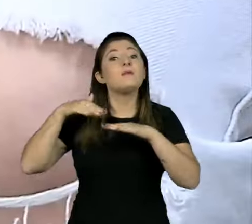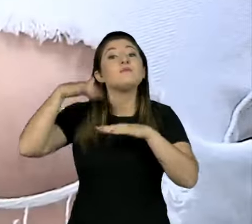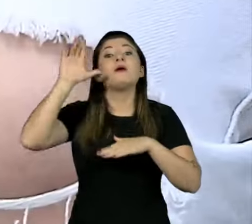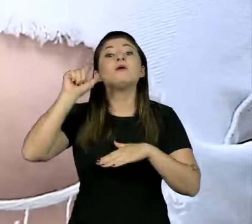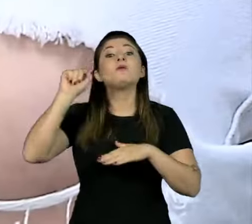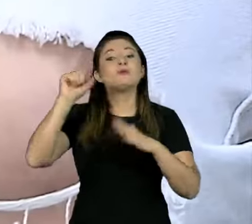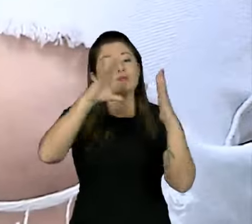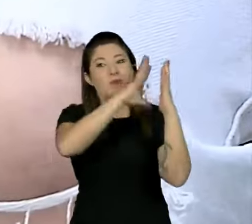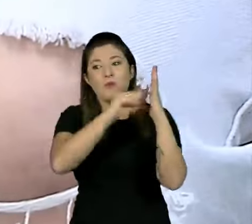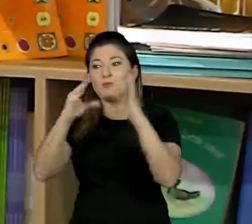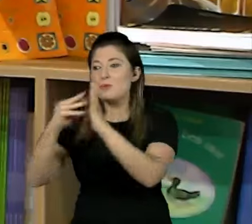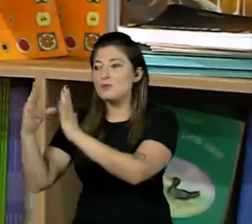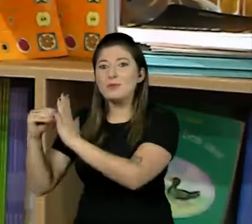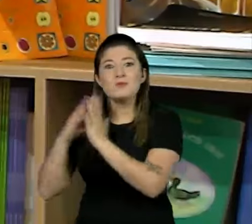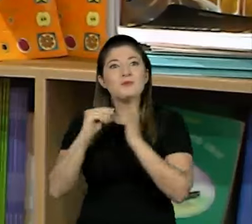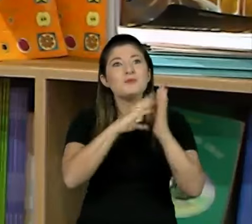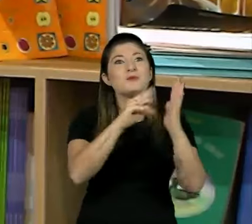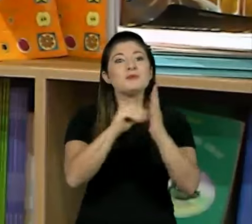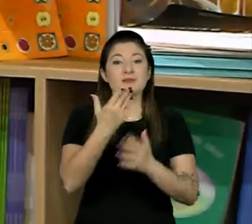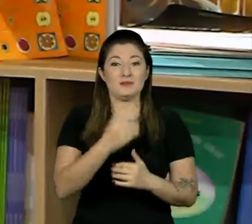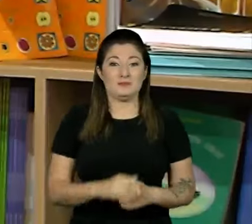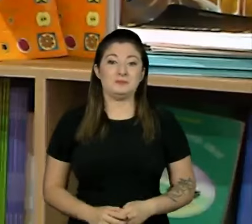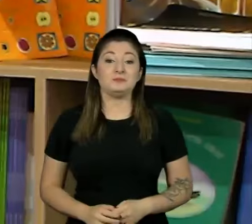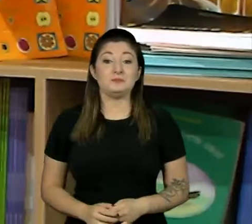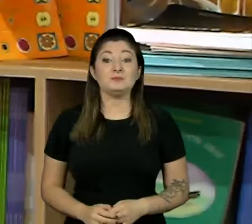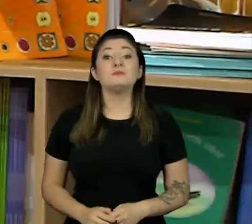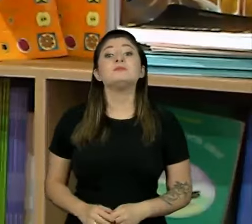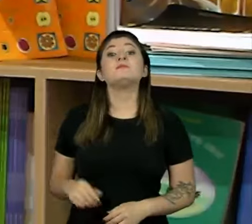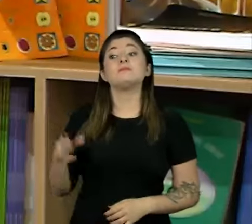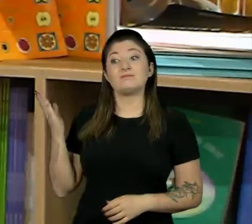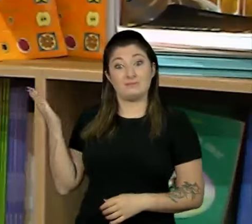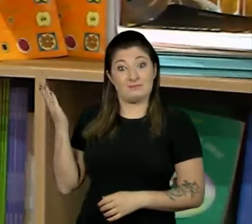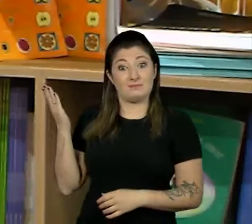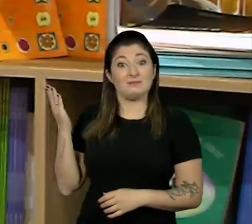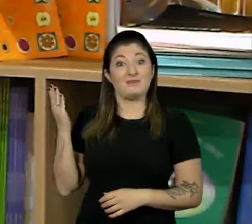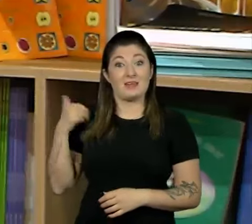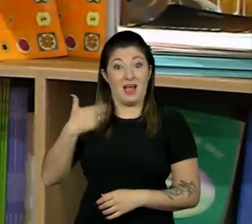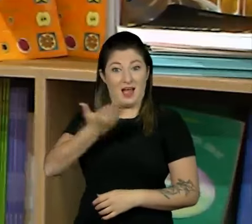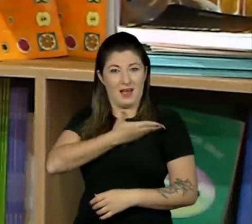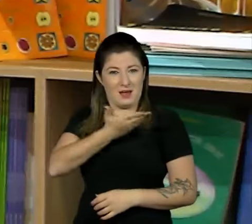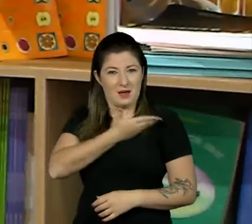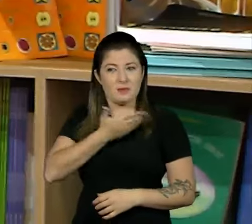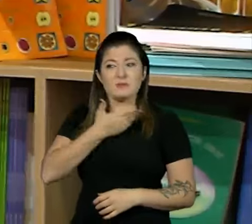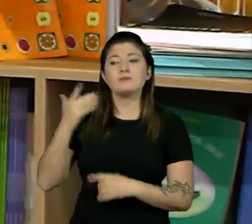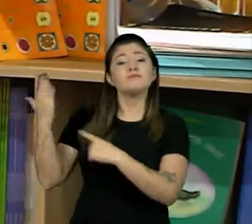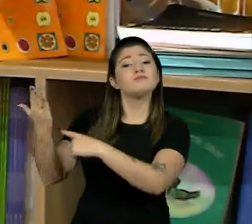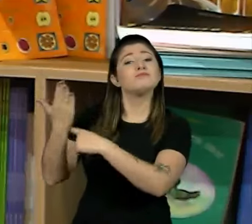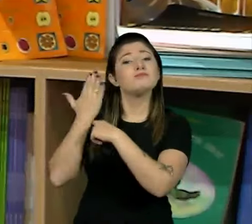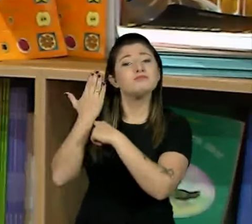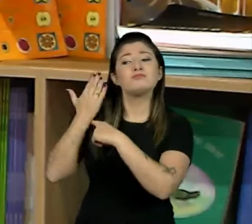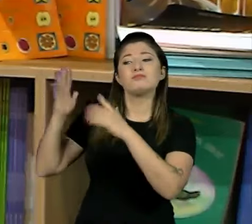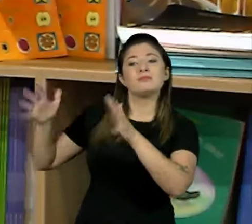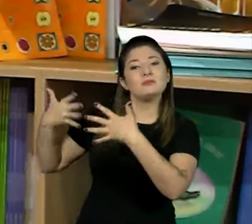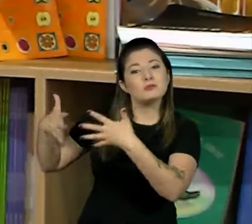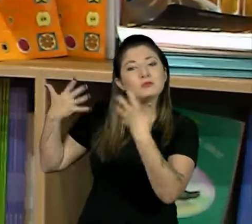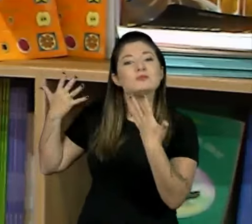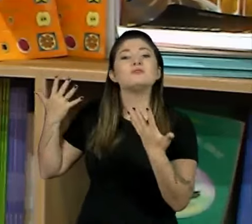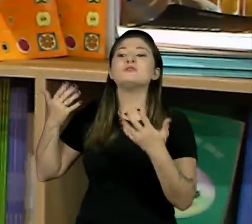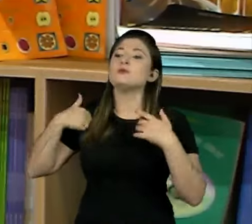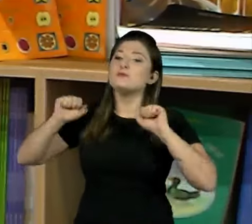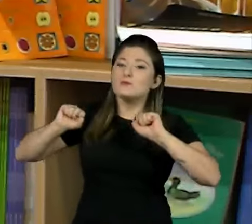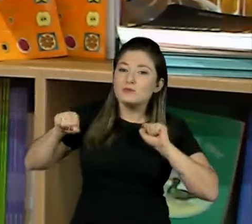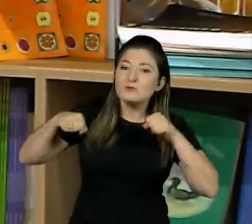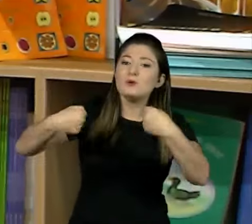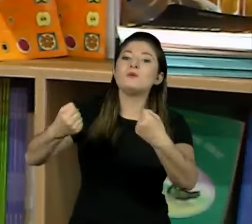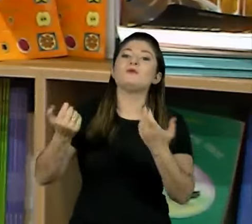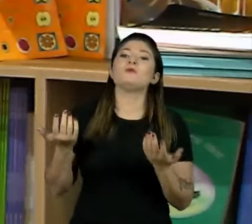Ela é uma pessoa, assim, que ela é muito conselheira. Quando você tá mal, ela sempre tá te ajudando, te apoiando. Ela se esforça muito no que ela faz. Tipo,